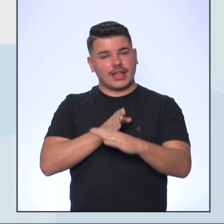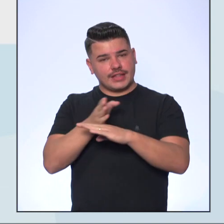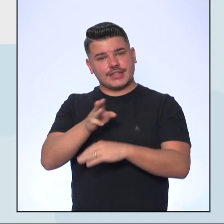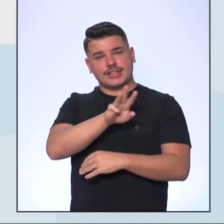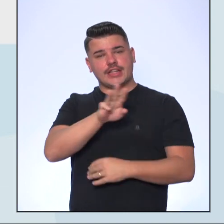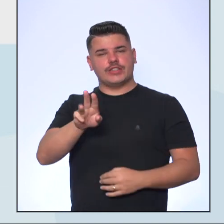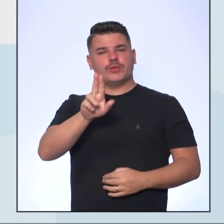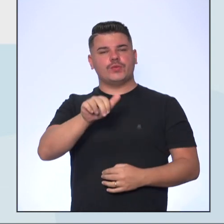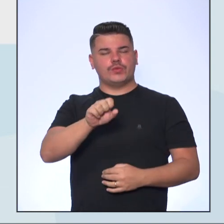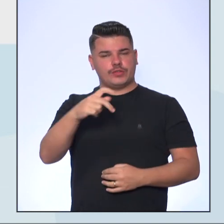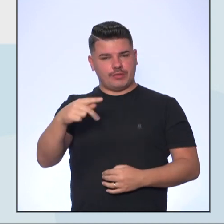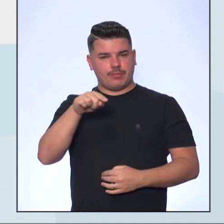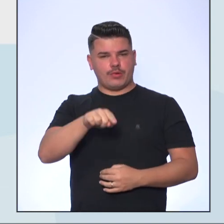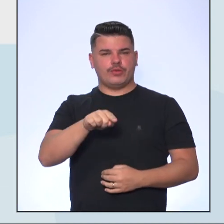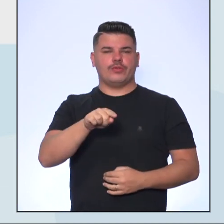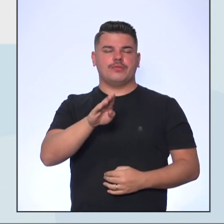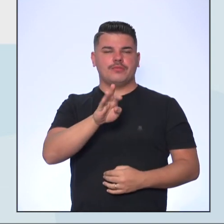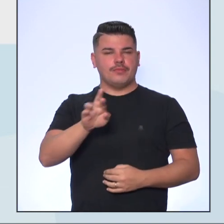.usp.br